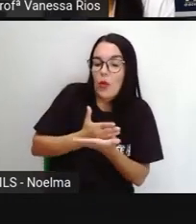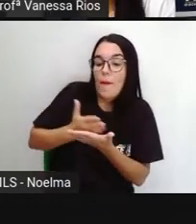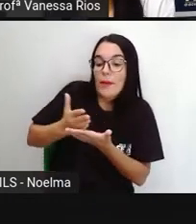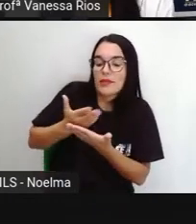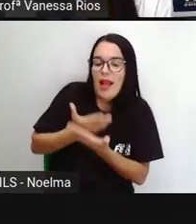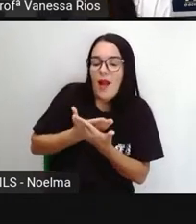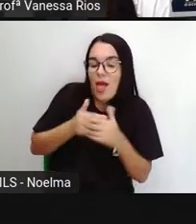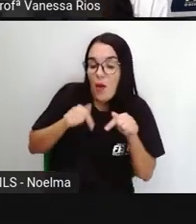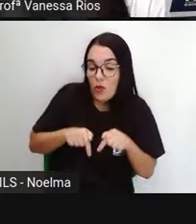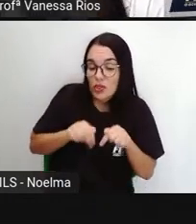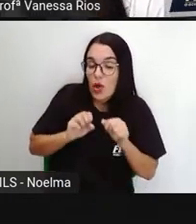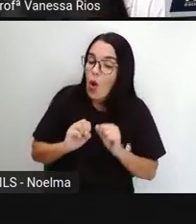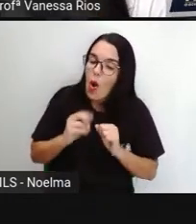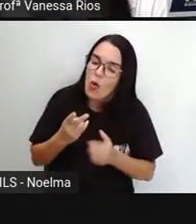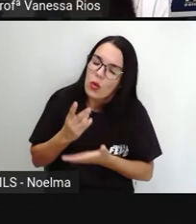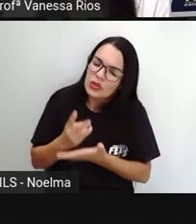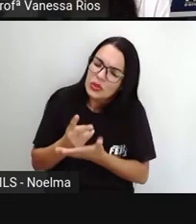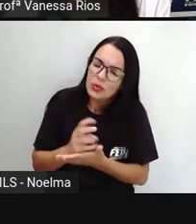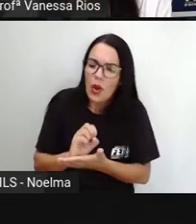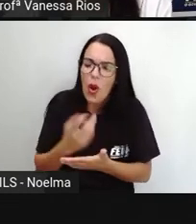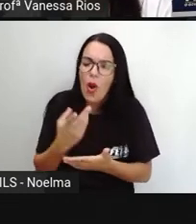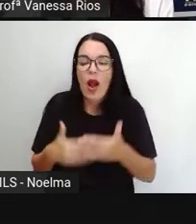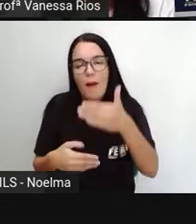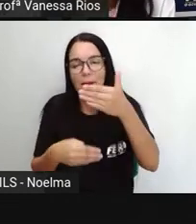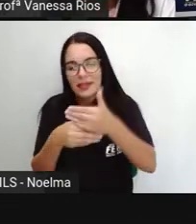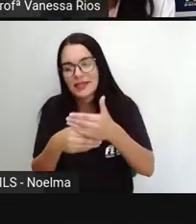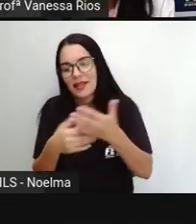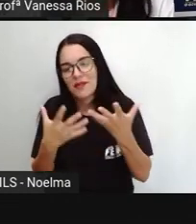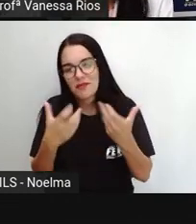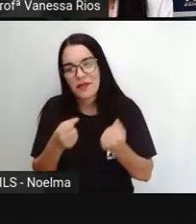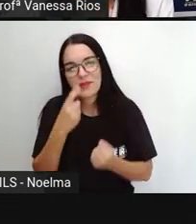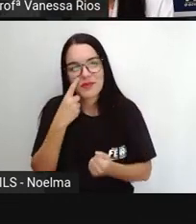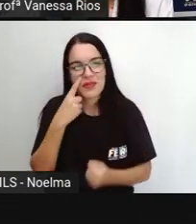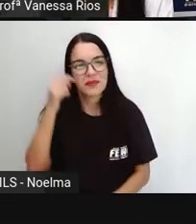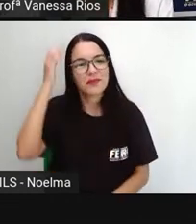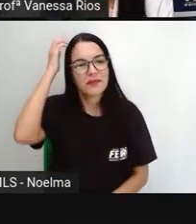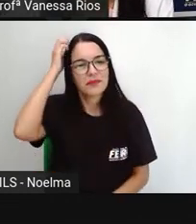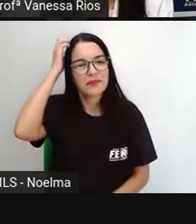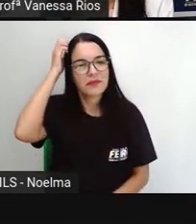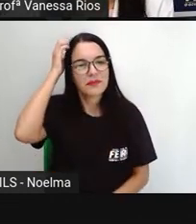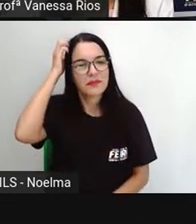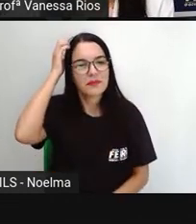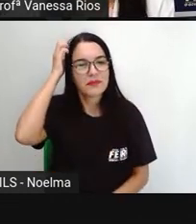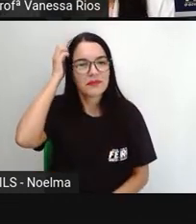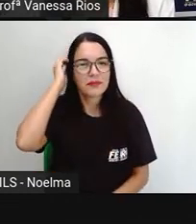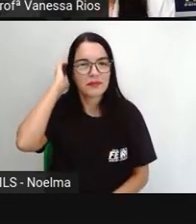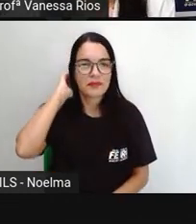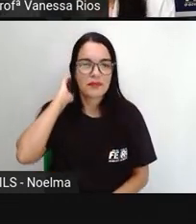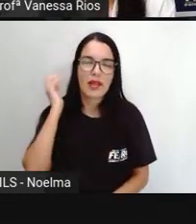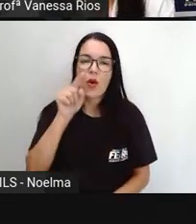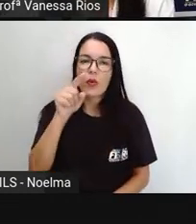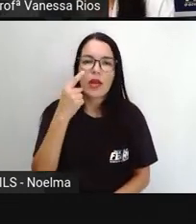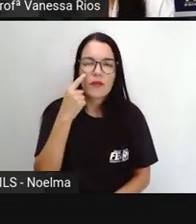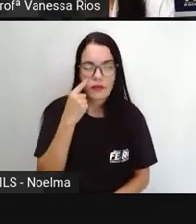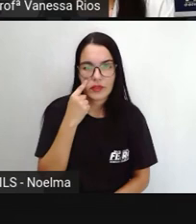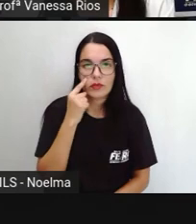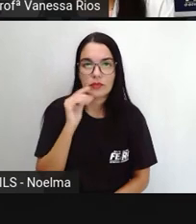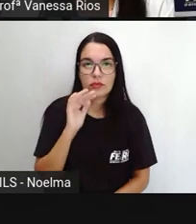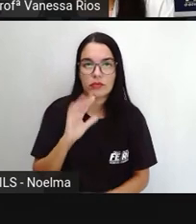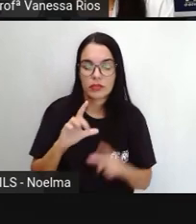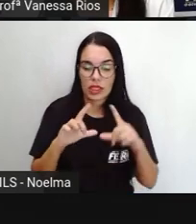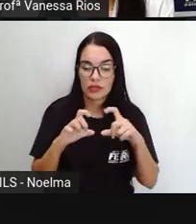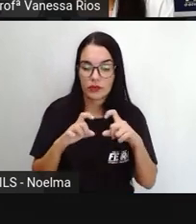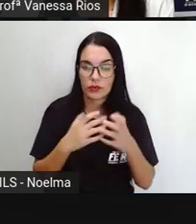continuam mesmo, se foram complementadas. Então, vamos observar o que a gente já pode entender. O que é que vocês viram nas